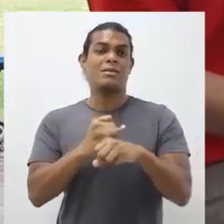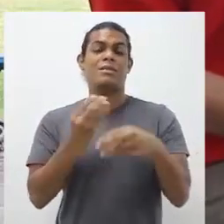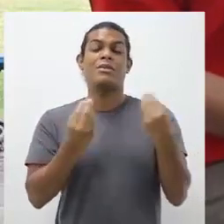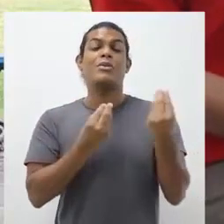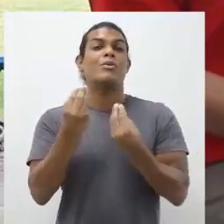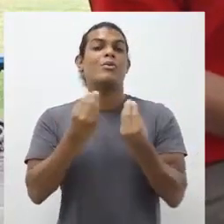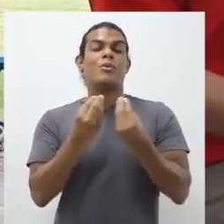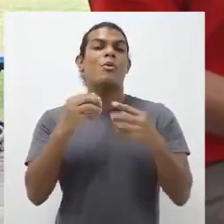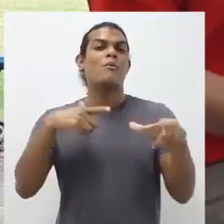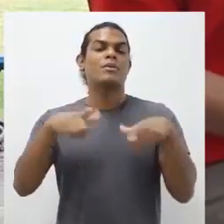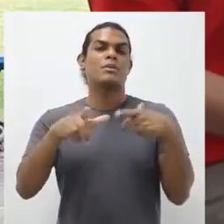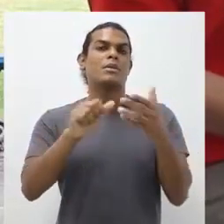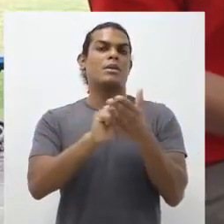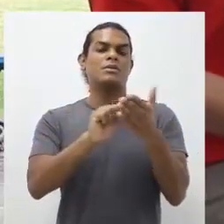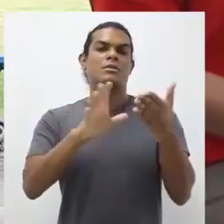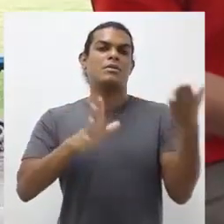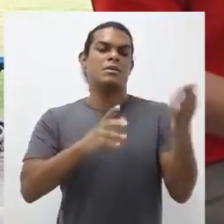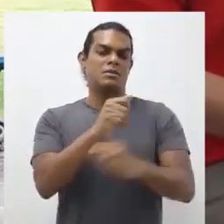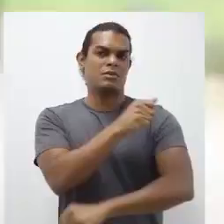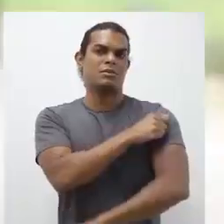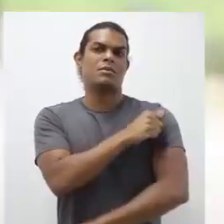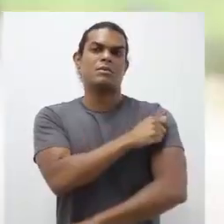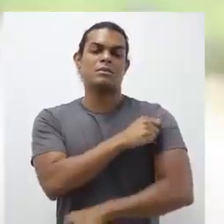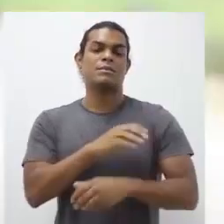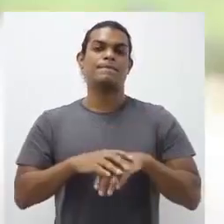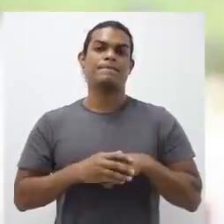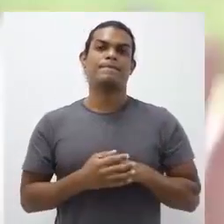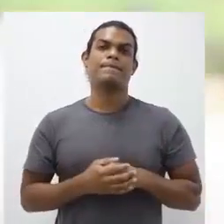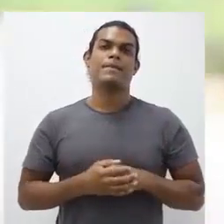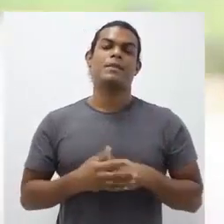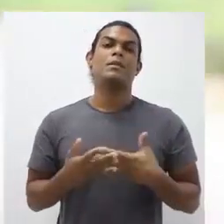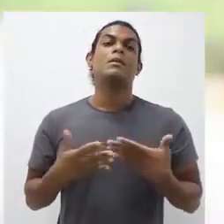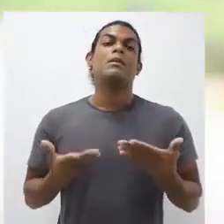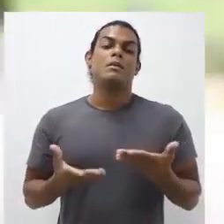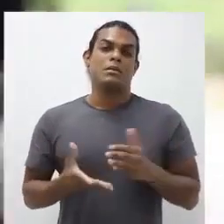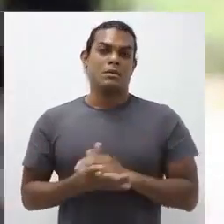3G. Como é que você pode trazer isso para a gente, professora Flávia? Olha,